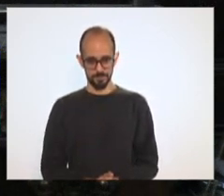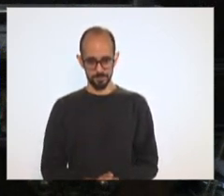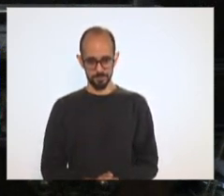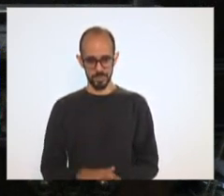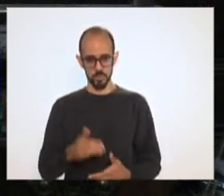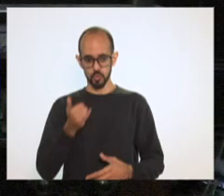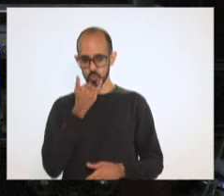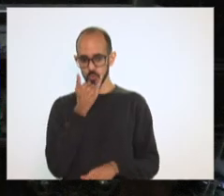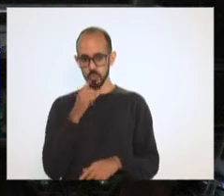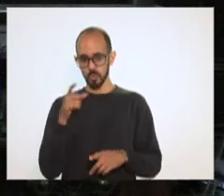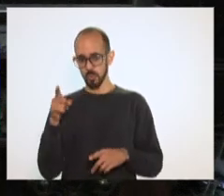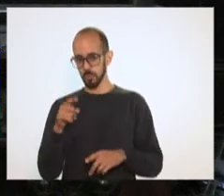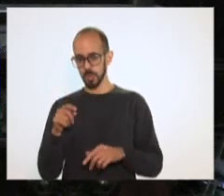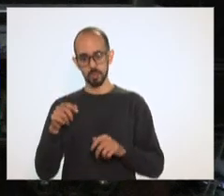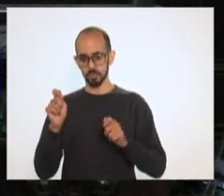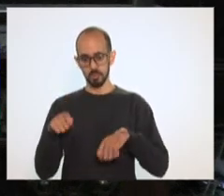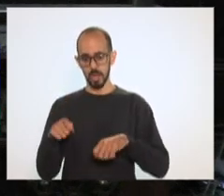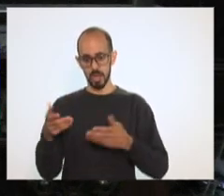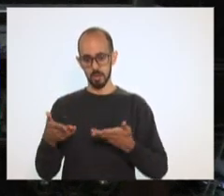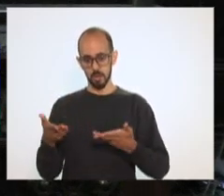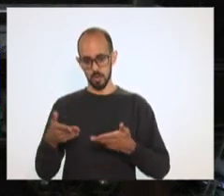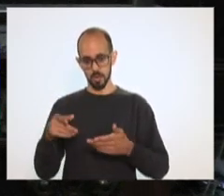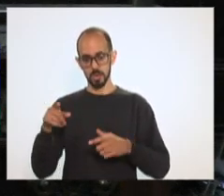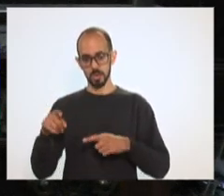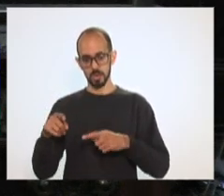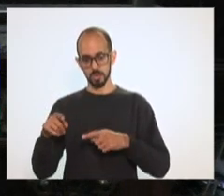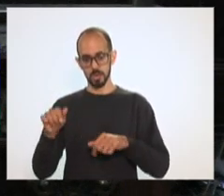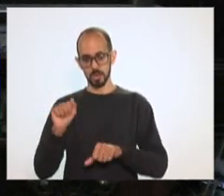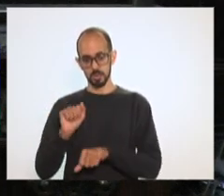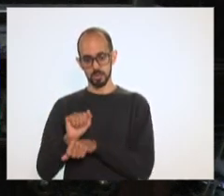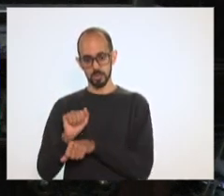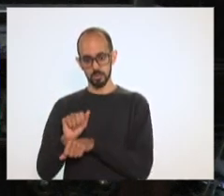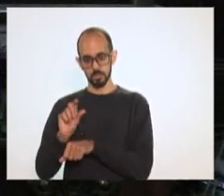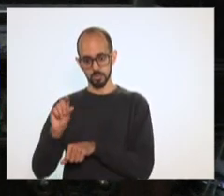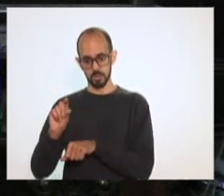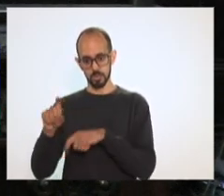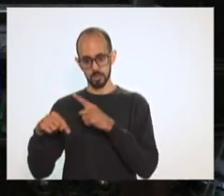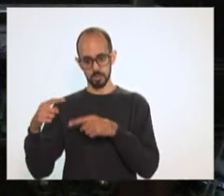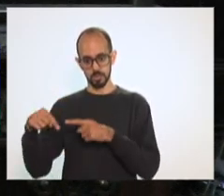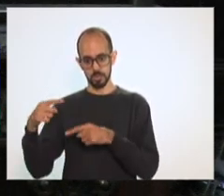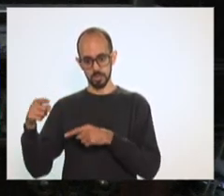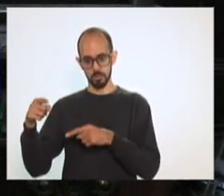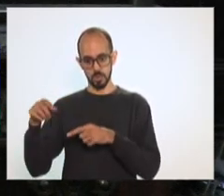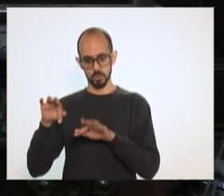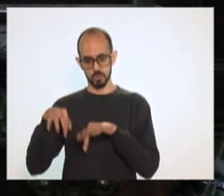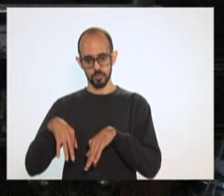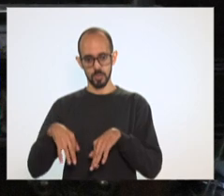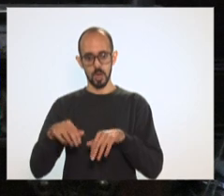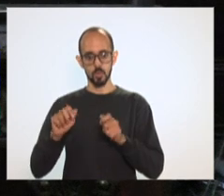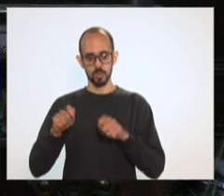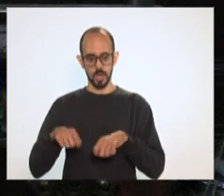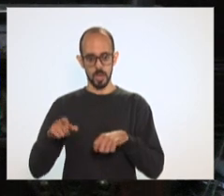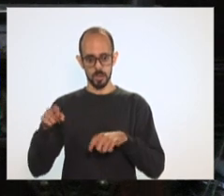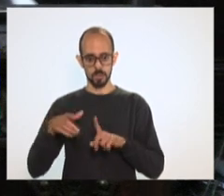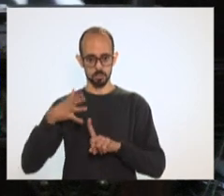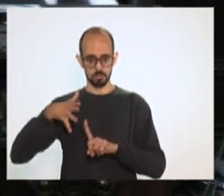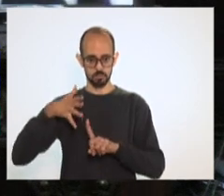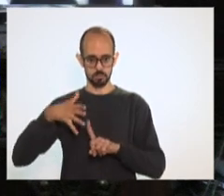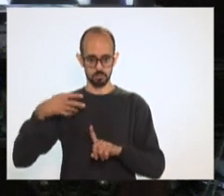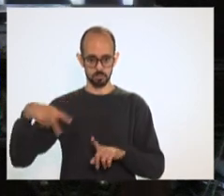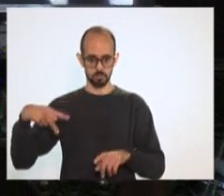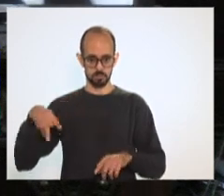o aparecimento da comissão de orçamento e vossa excelência poderá dá-lo e ao final vamos abrir para discutir porque acabou